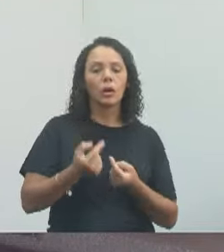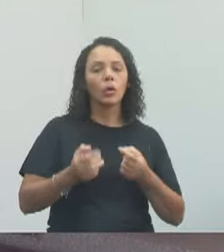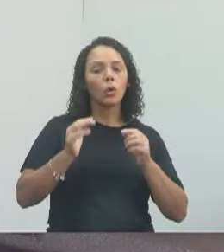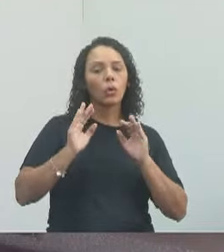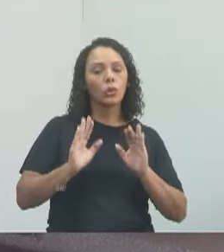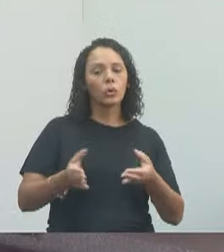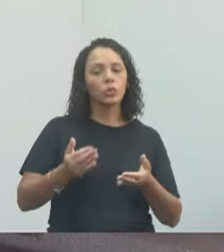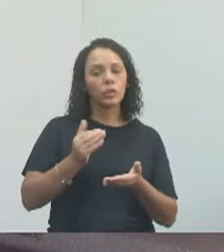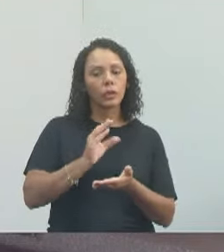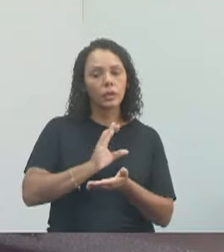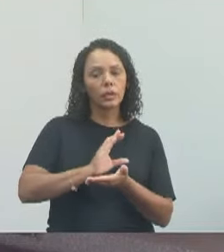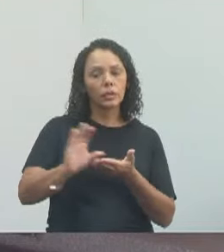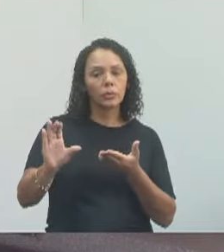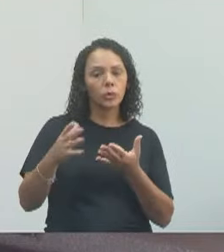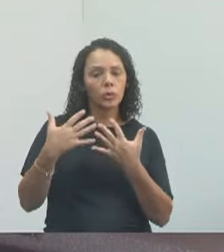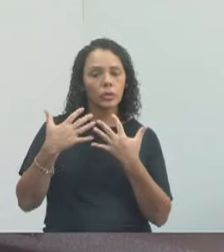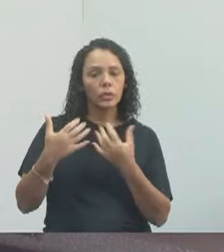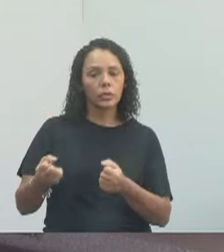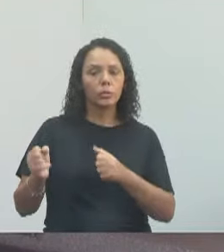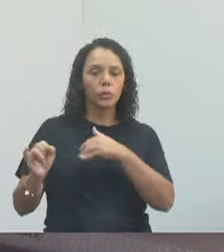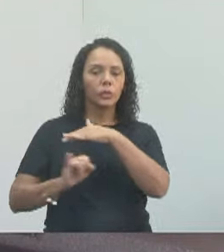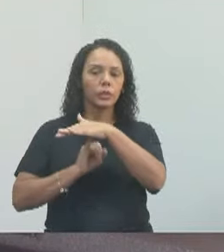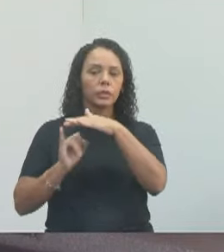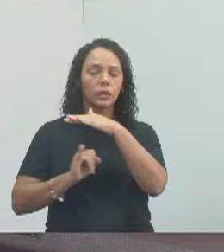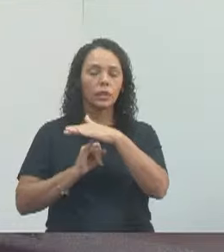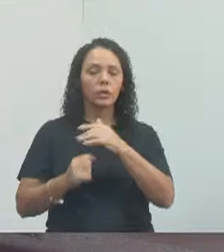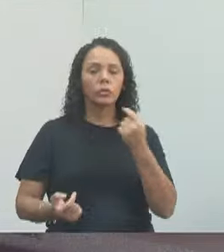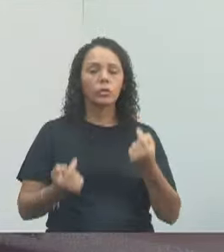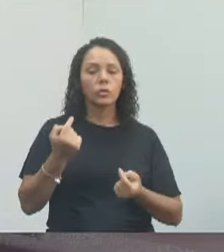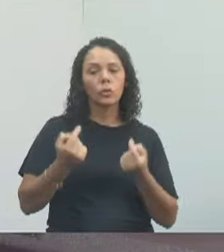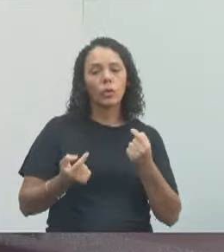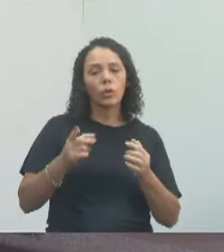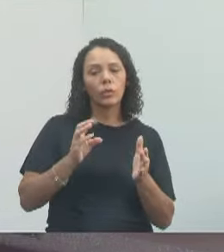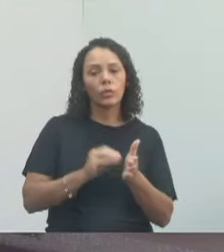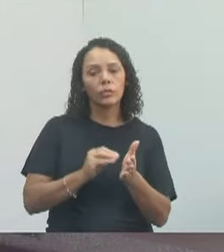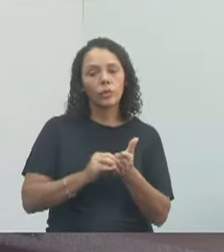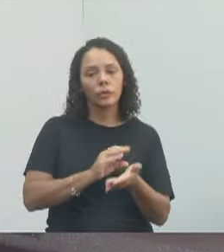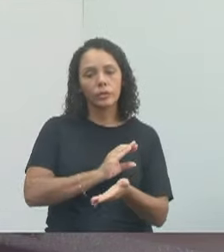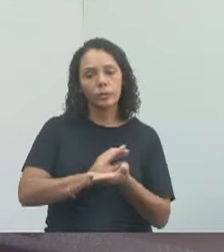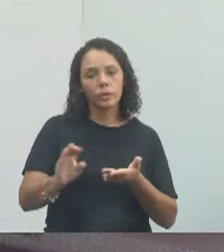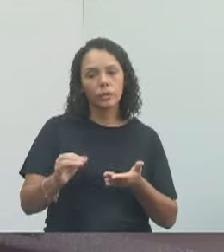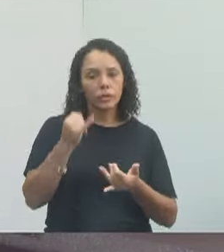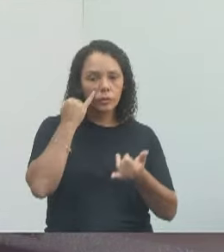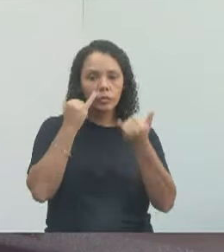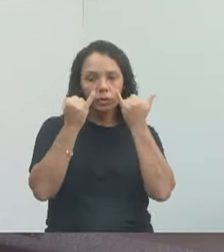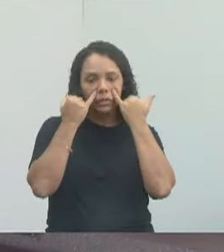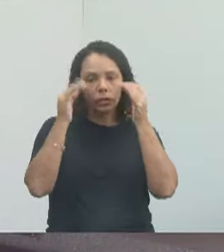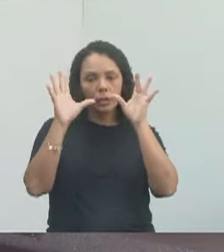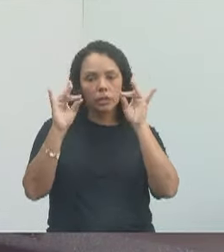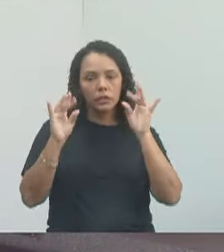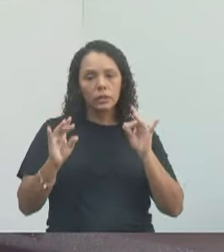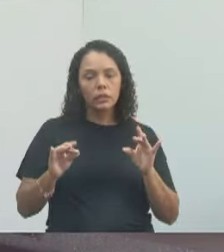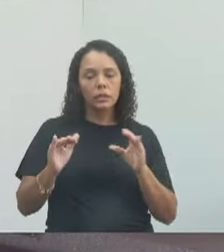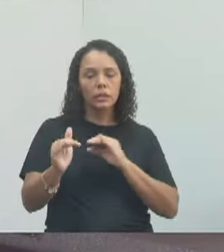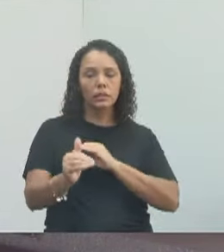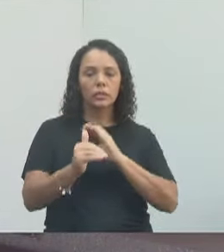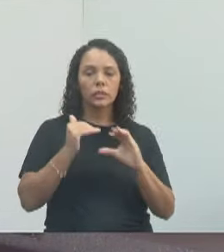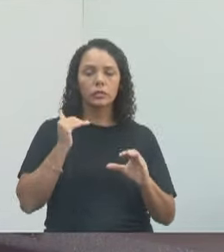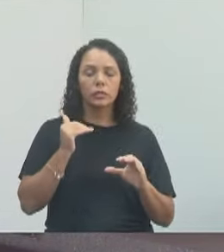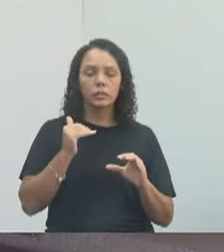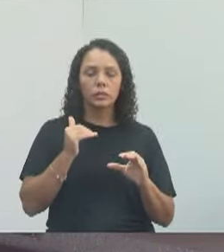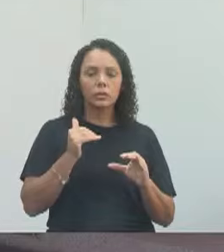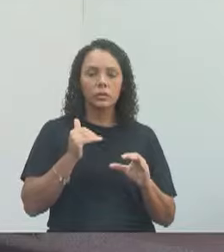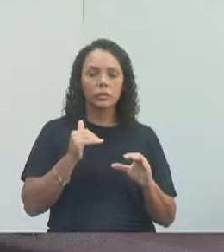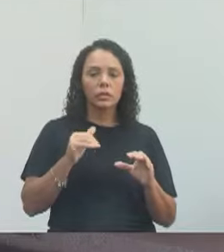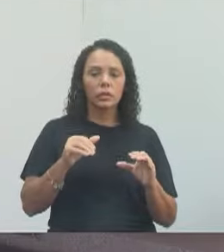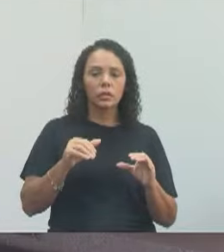entidade em questão e o que ainda está pendente favor enviar informações detalhadas exclusiva inclusive